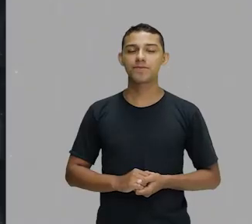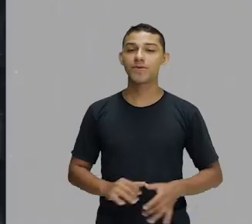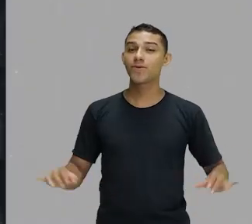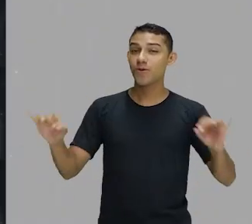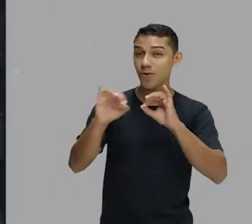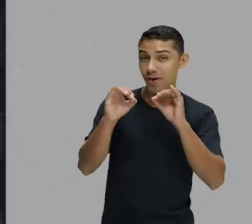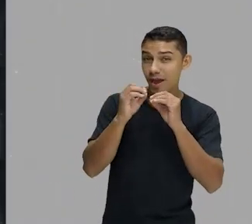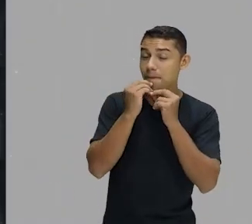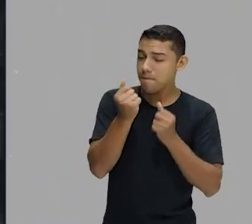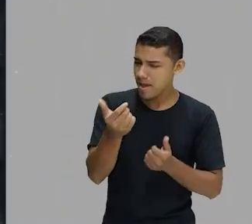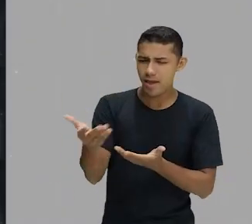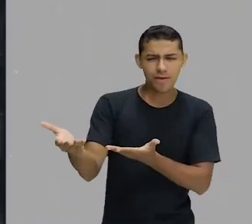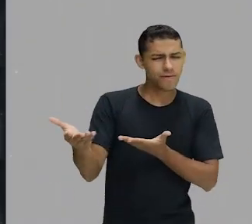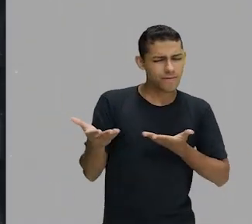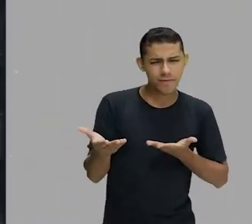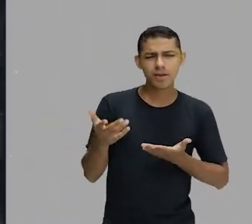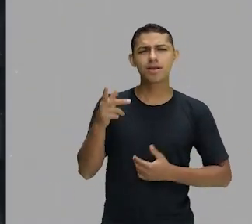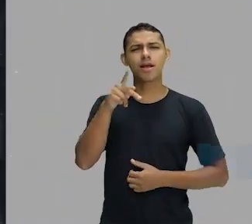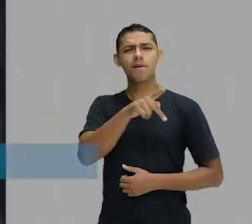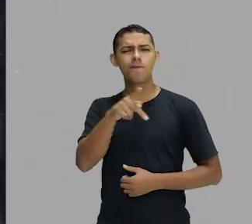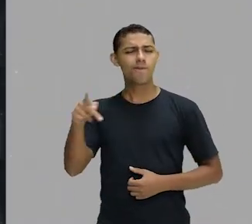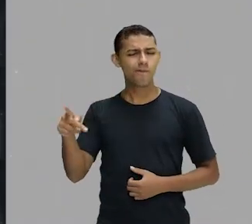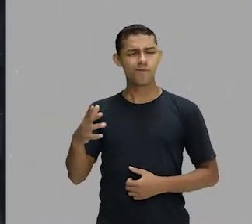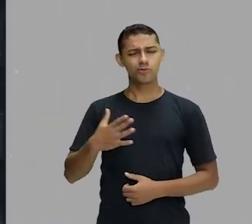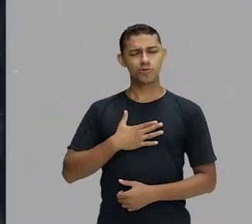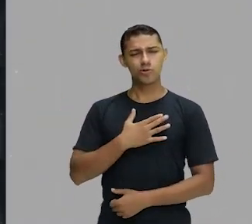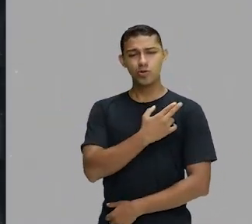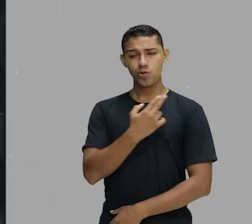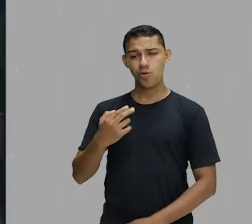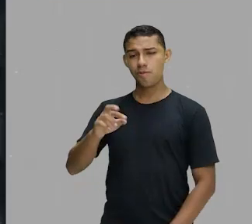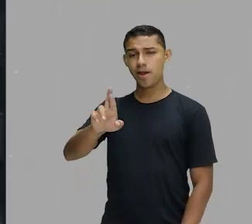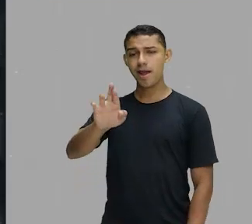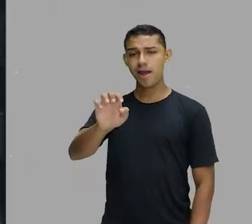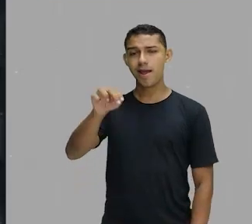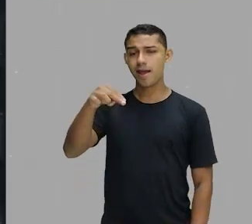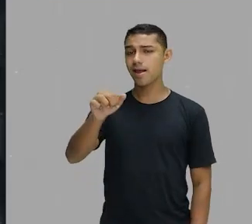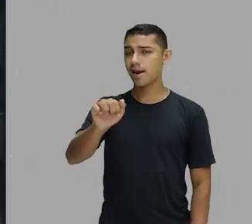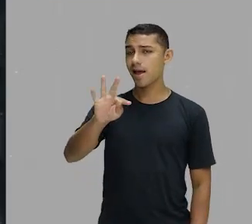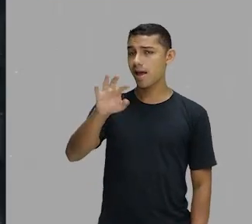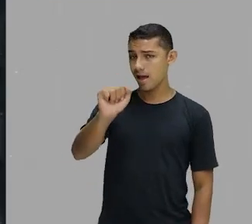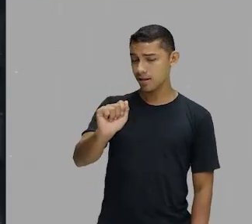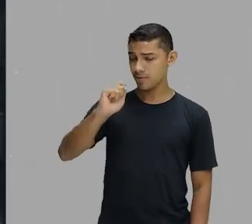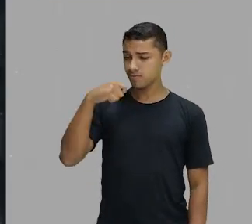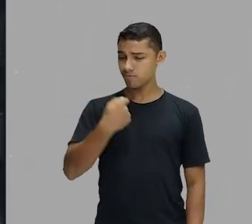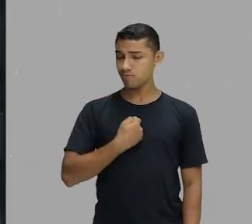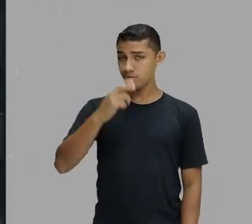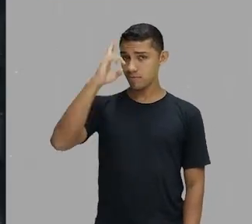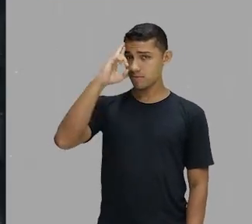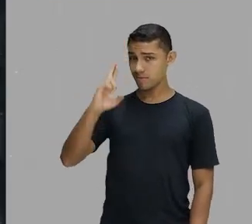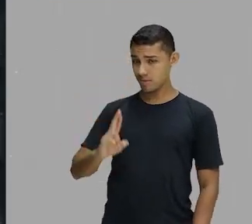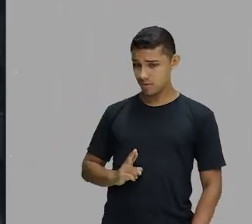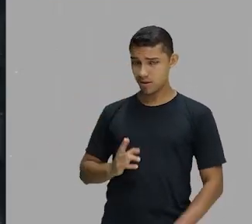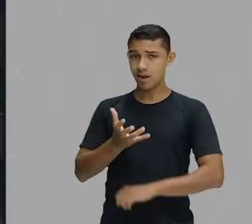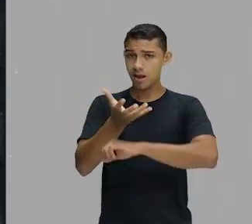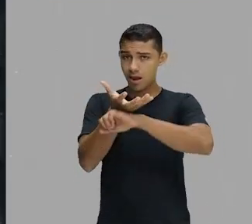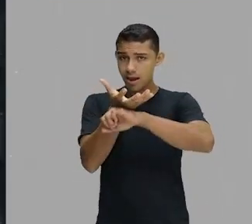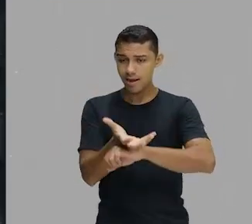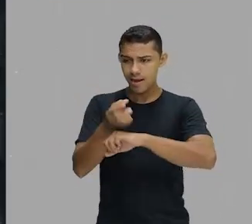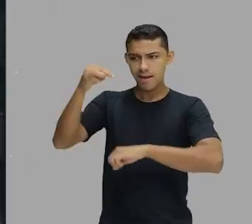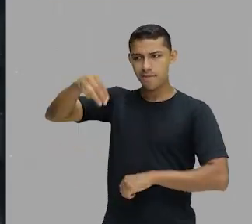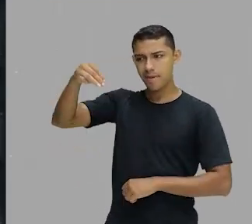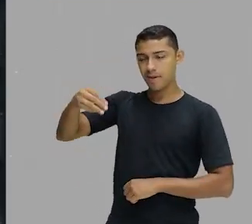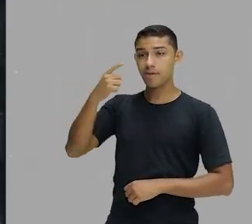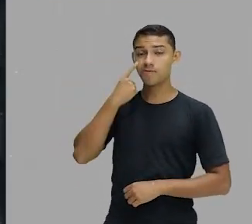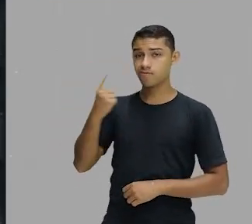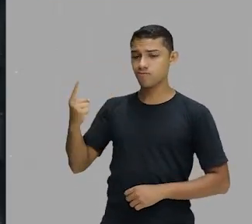Sejam bem-vindos para mais uma aula de matemática e hoje nós iremos ver algumas situações que aparece a